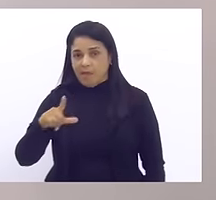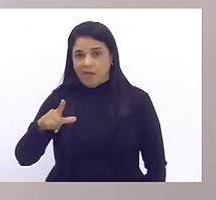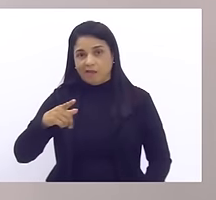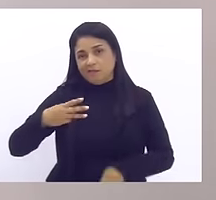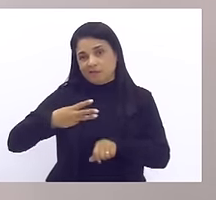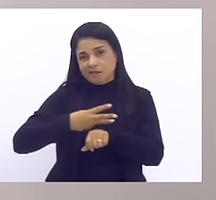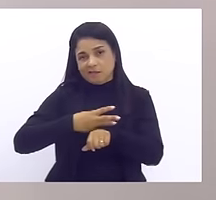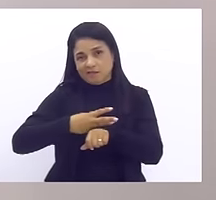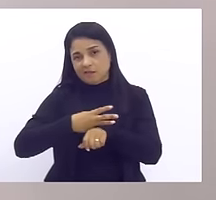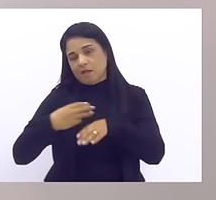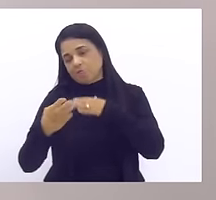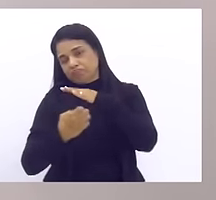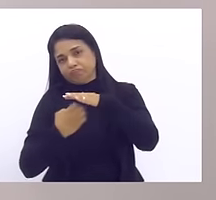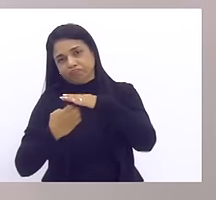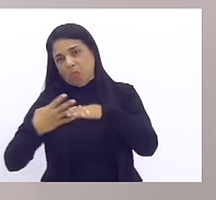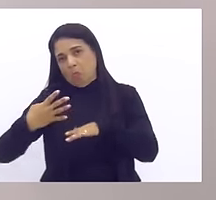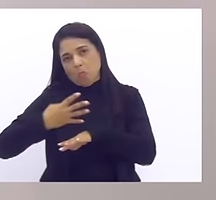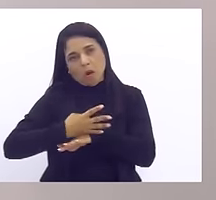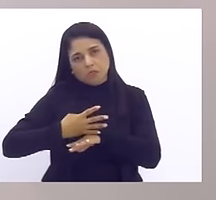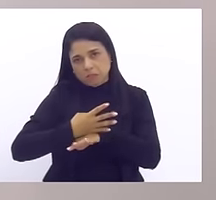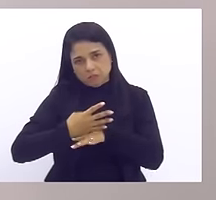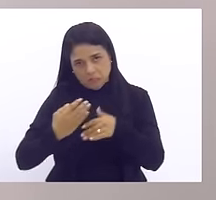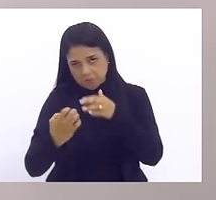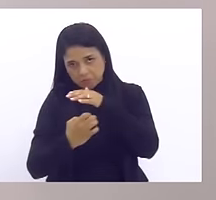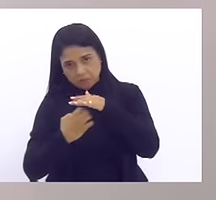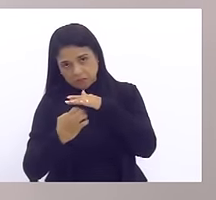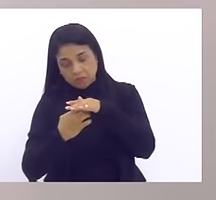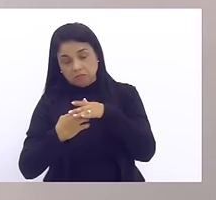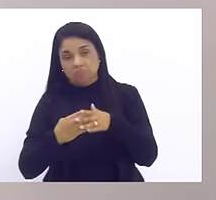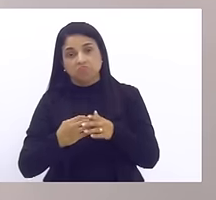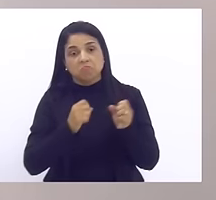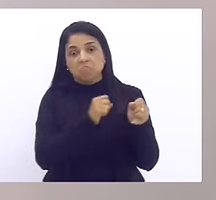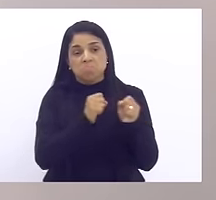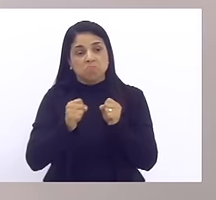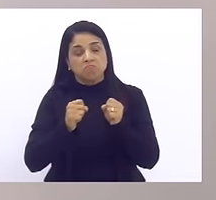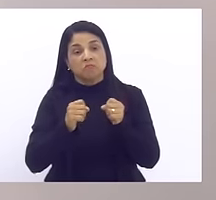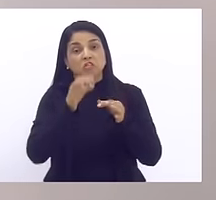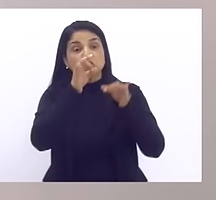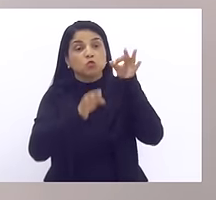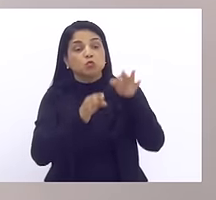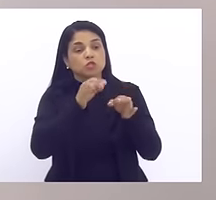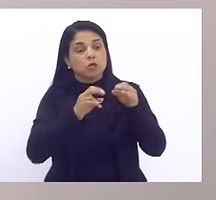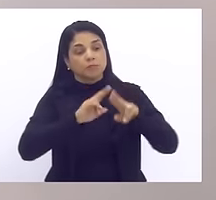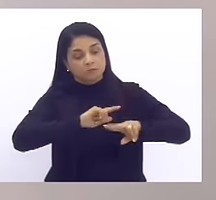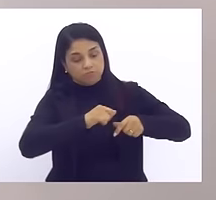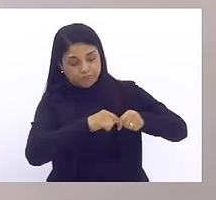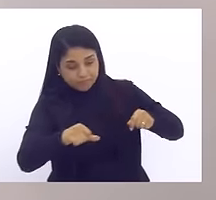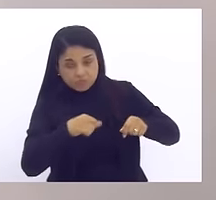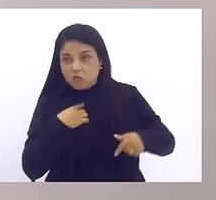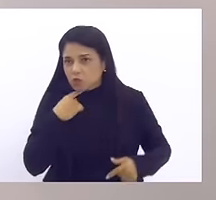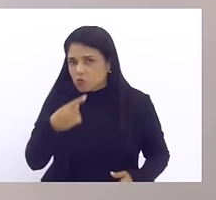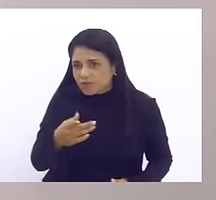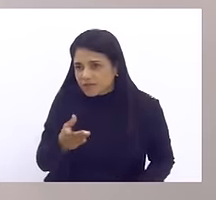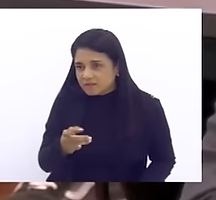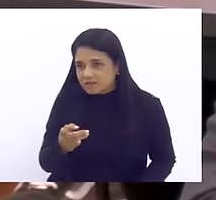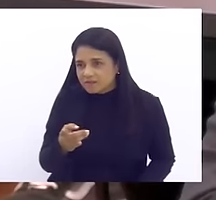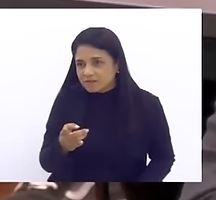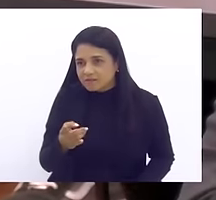terceirizada ou quarteirizada que tem a capacidade jurídica de lacrar o carro de ninguém a senhora tem dúvida disso